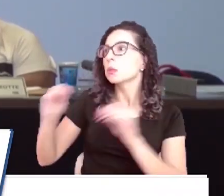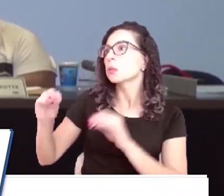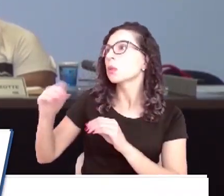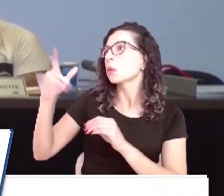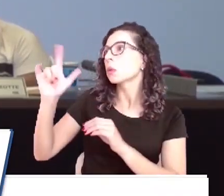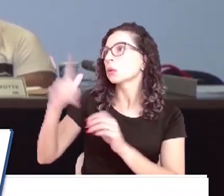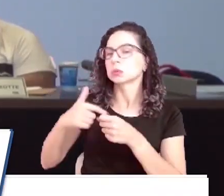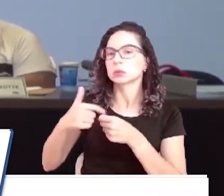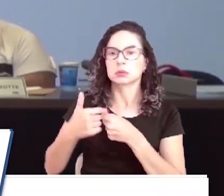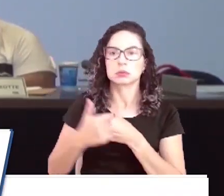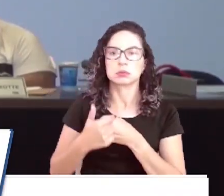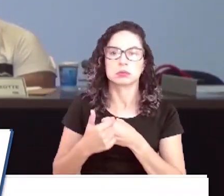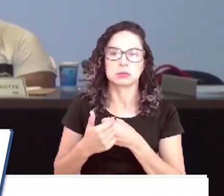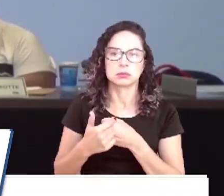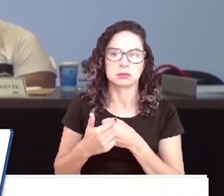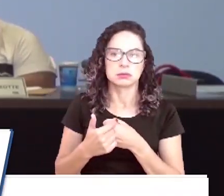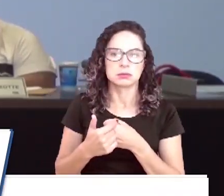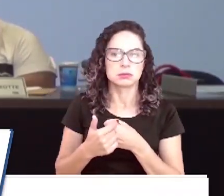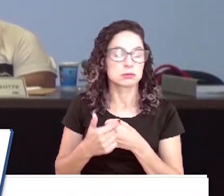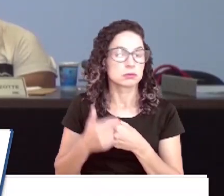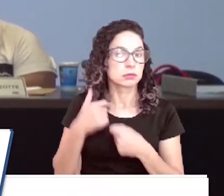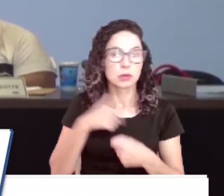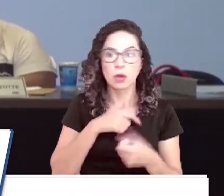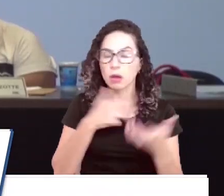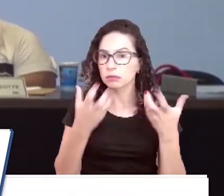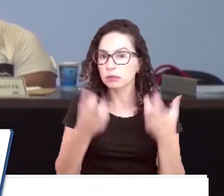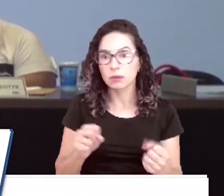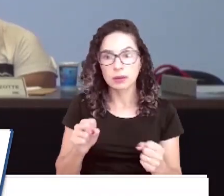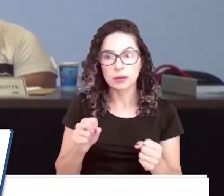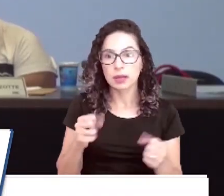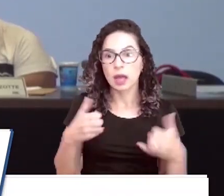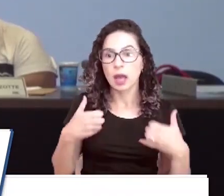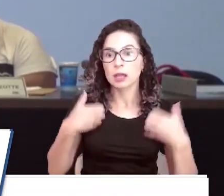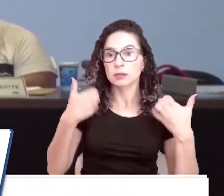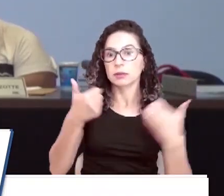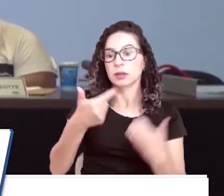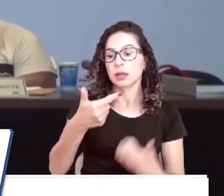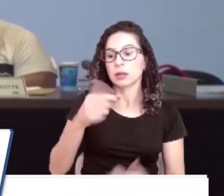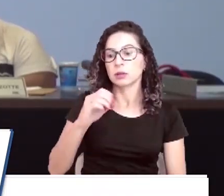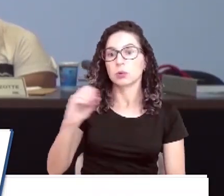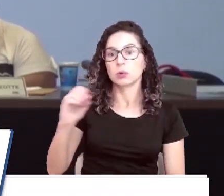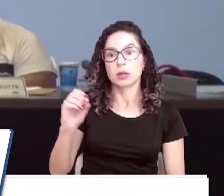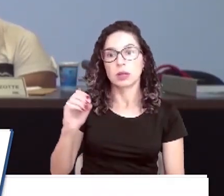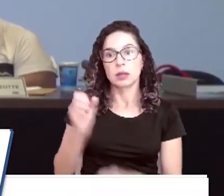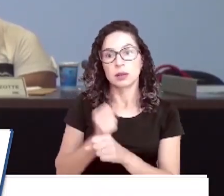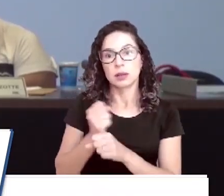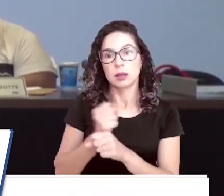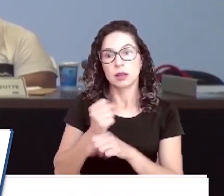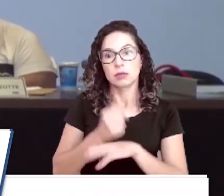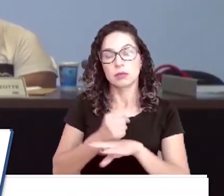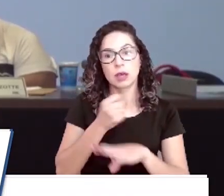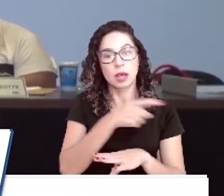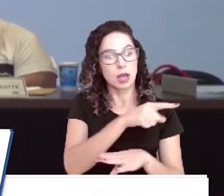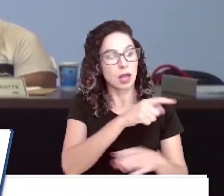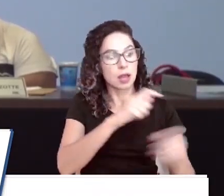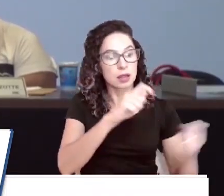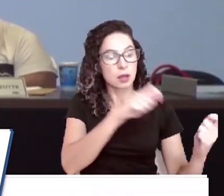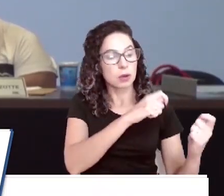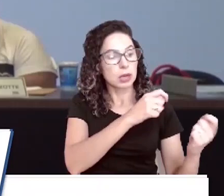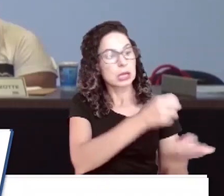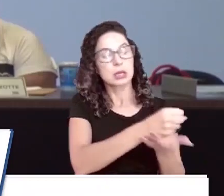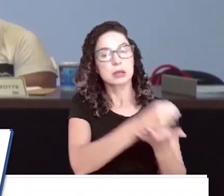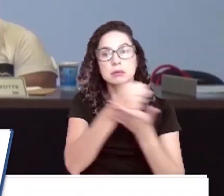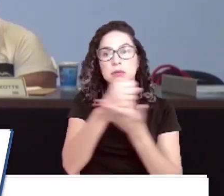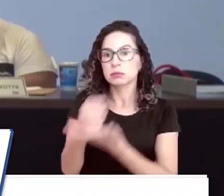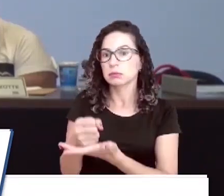né? É inadmissível no 200 anos de Franca a nossa orquestra não fazer parte. É a mesma